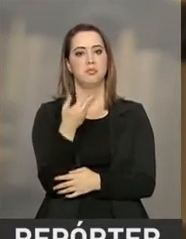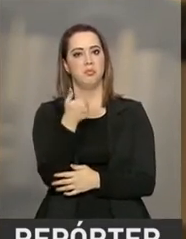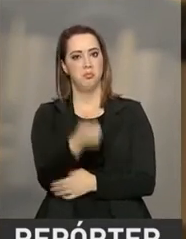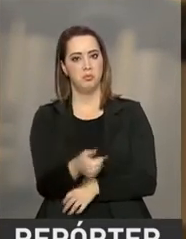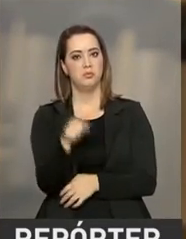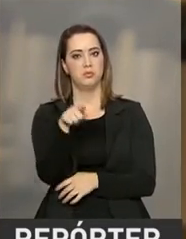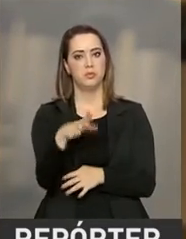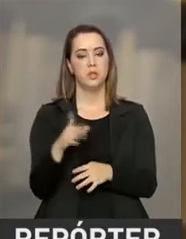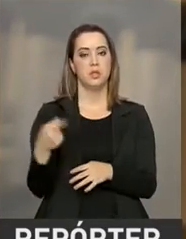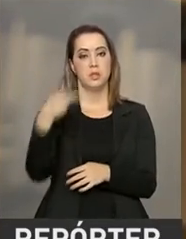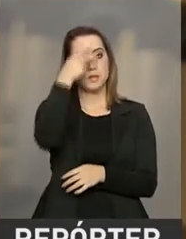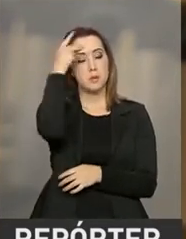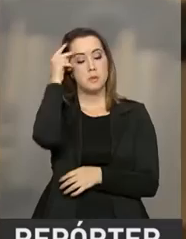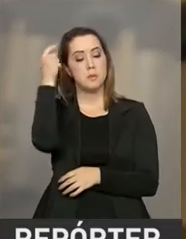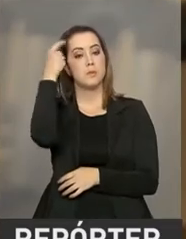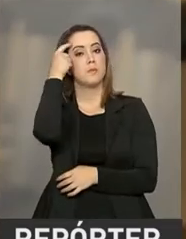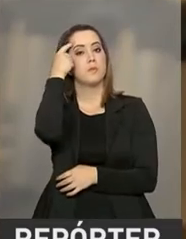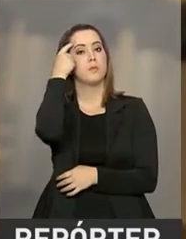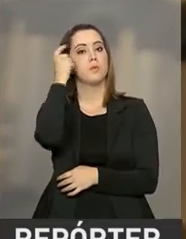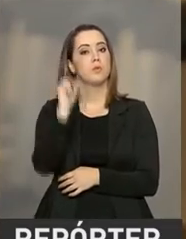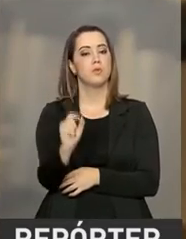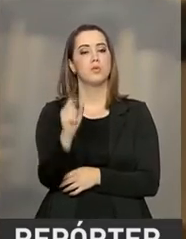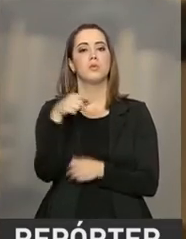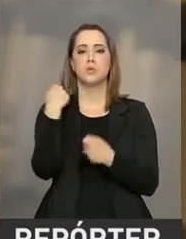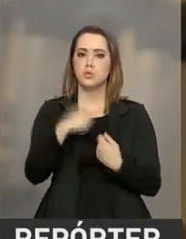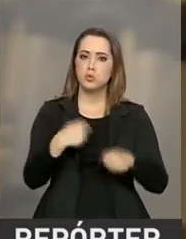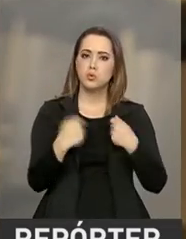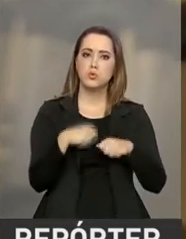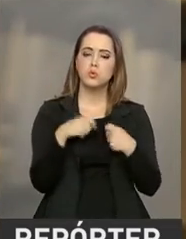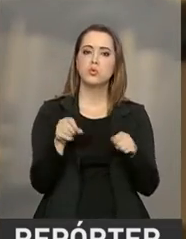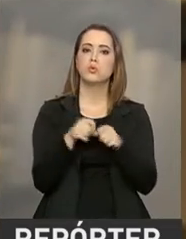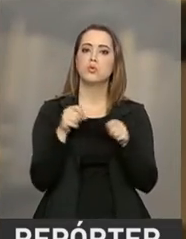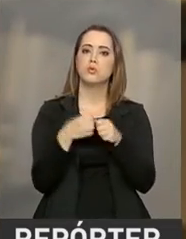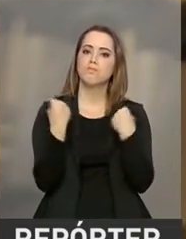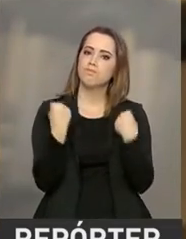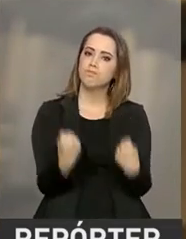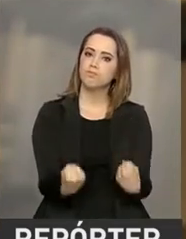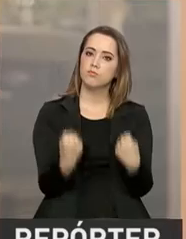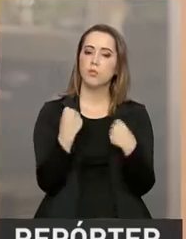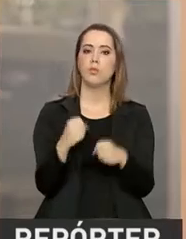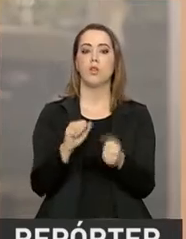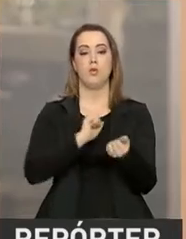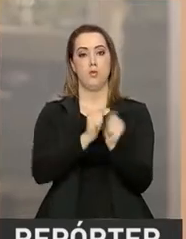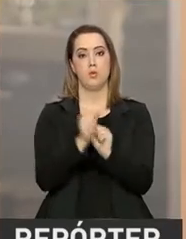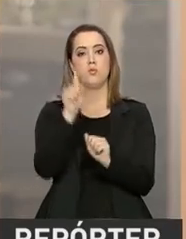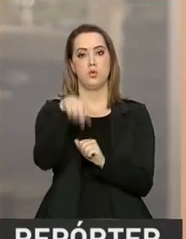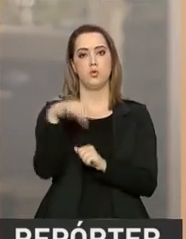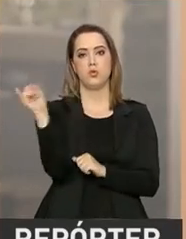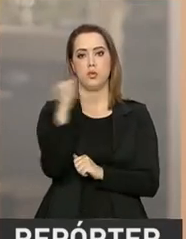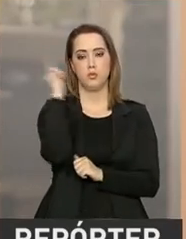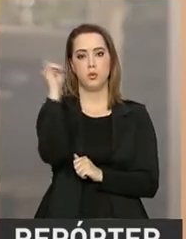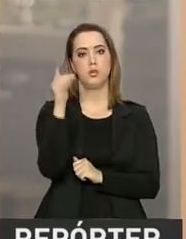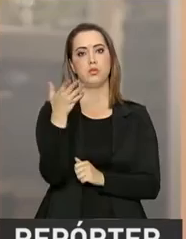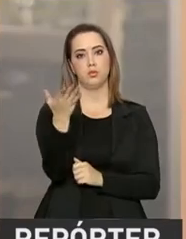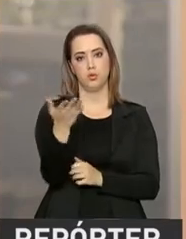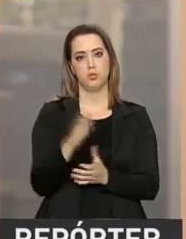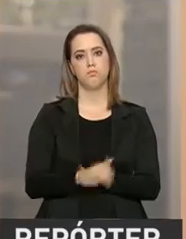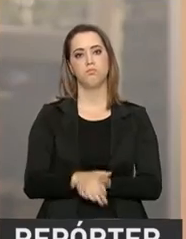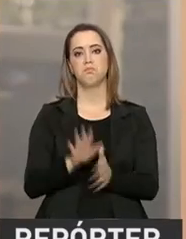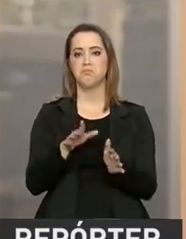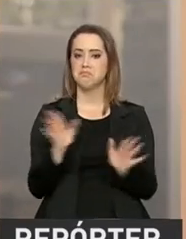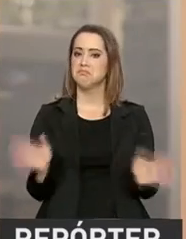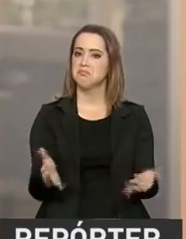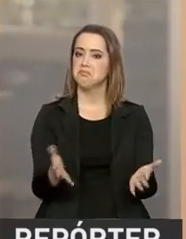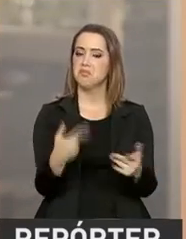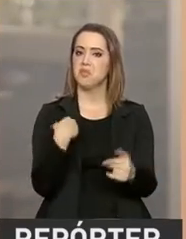pessoas têm se conscientizado mais de que a atividade física, o esporte em si é importante. Acho que incentiva, sim, a gente acompanha